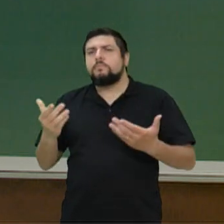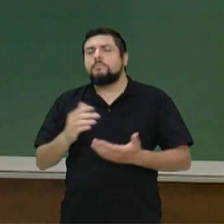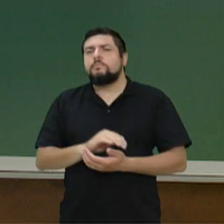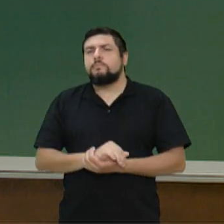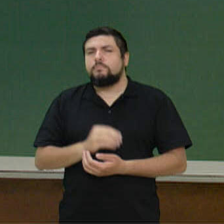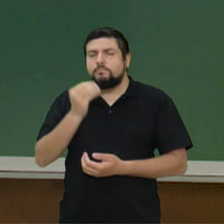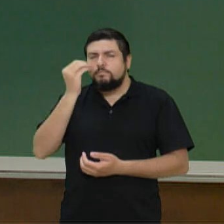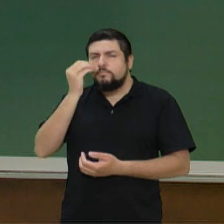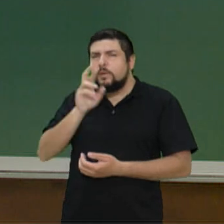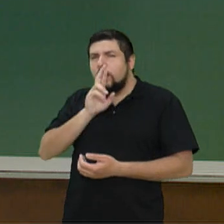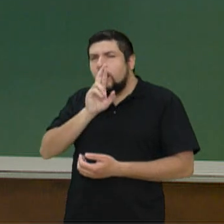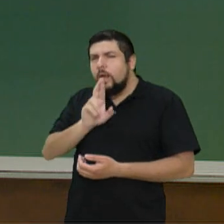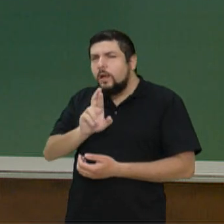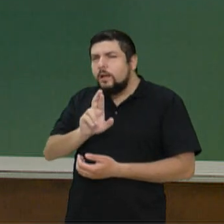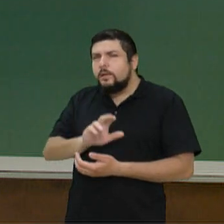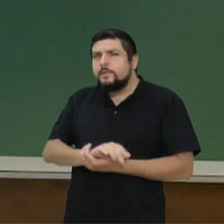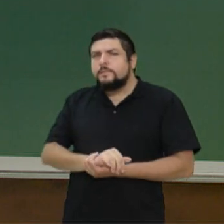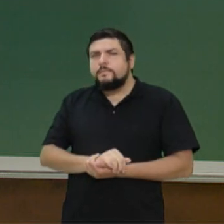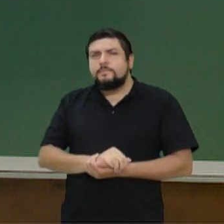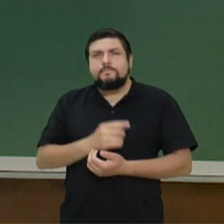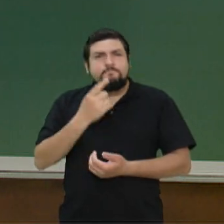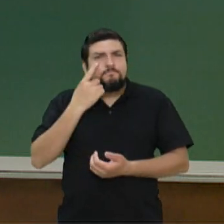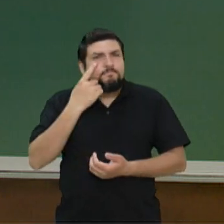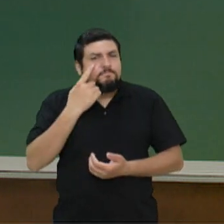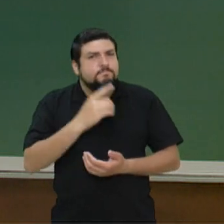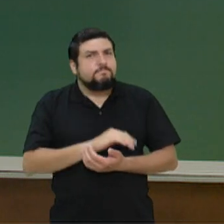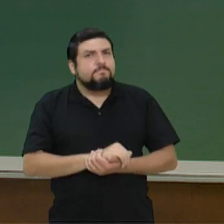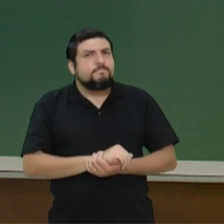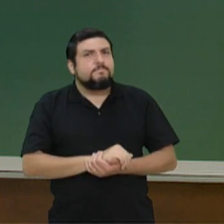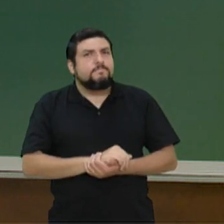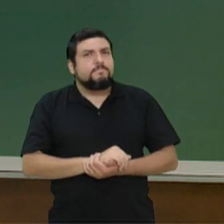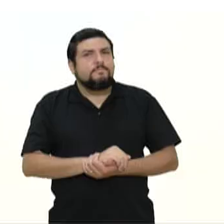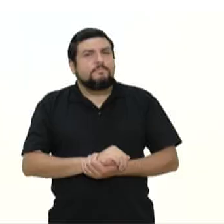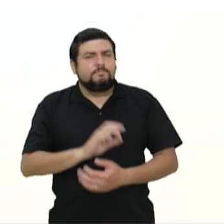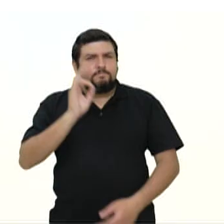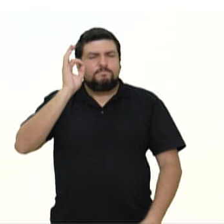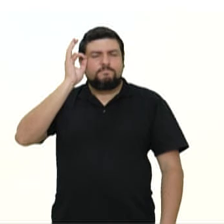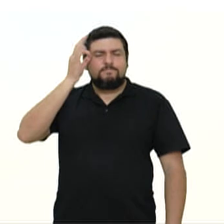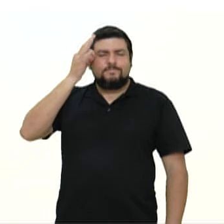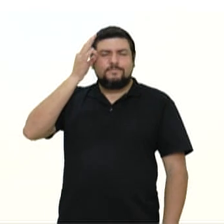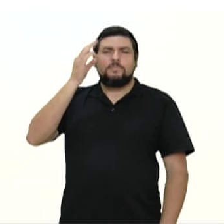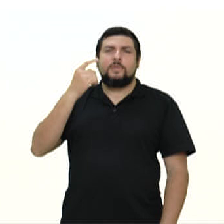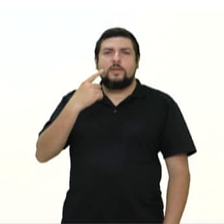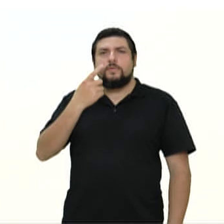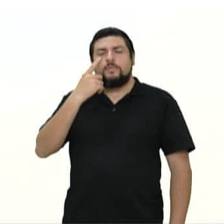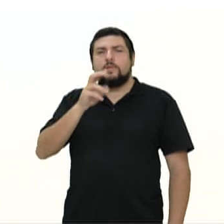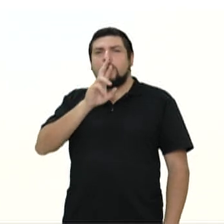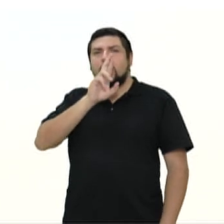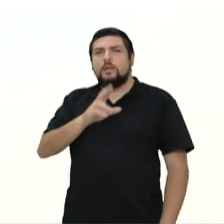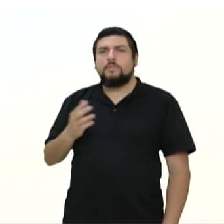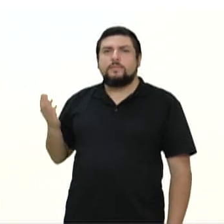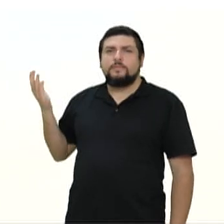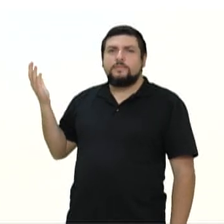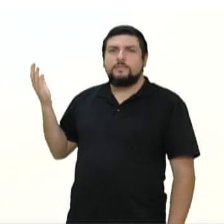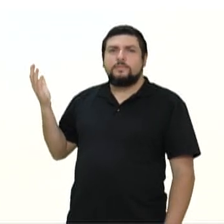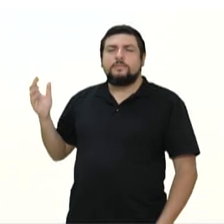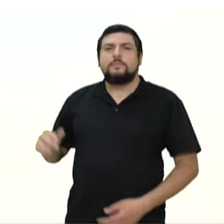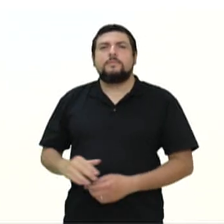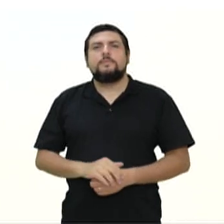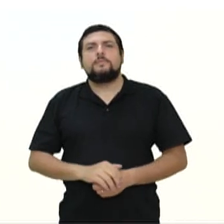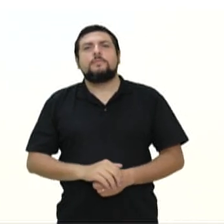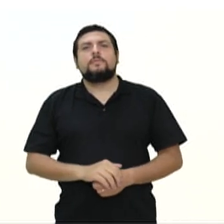Tenta responder rapidíssimo. Vamos lá. Já? Vamos ver a resposta? Exatamente. Se